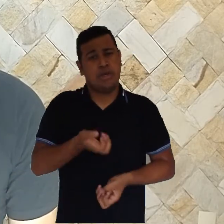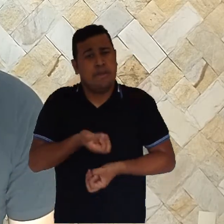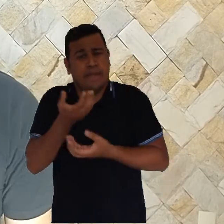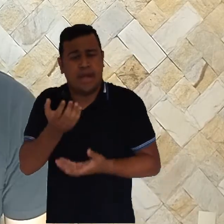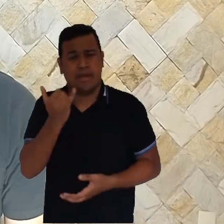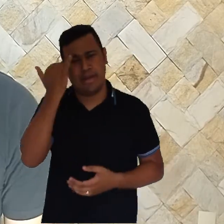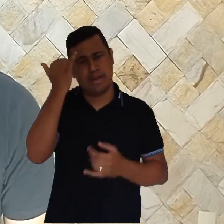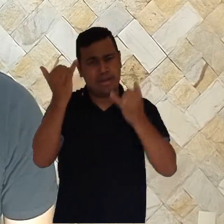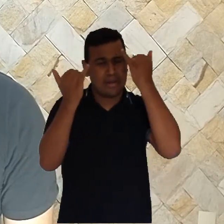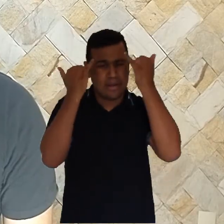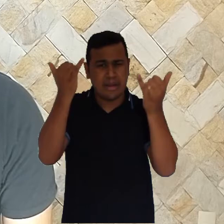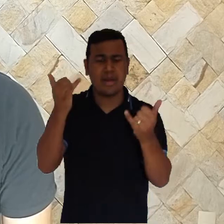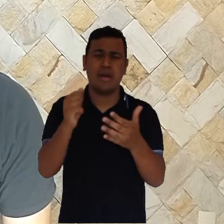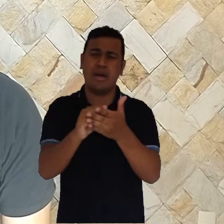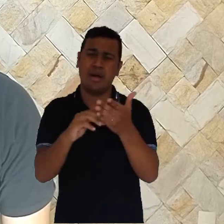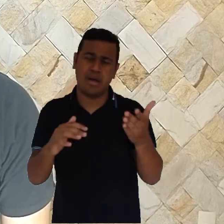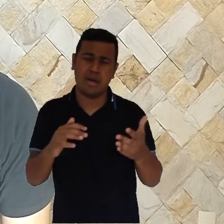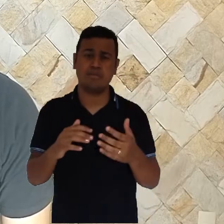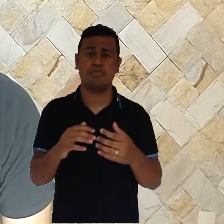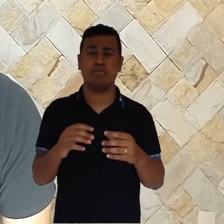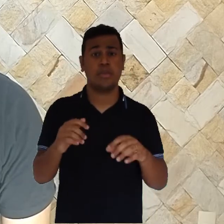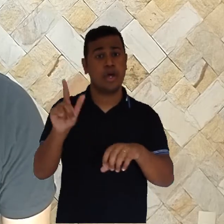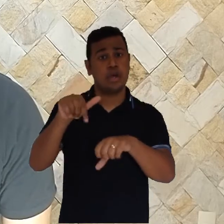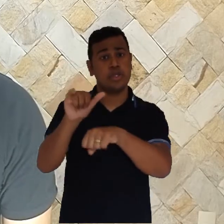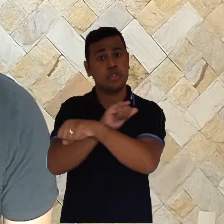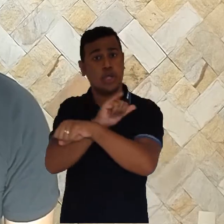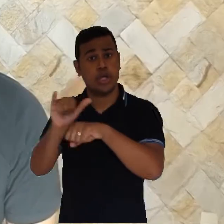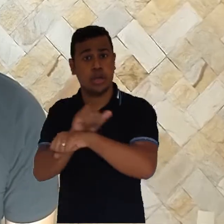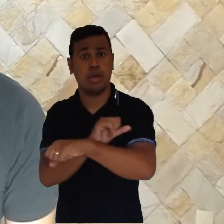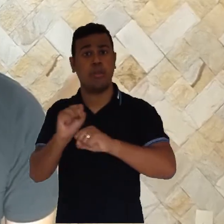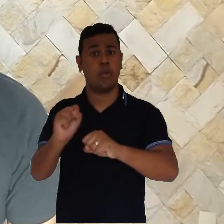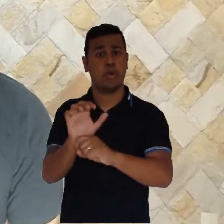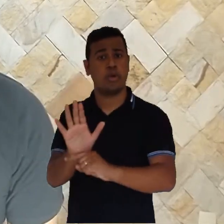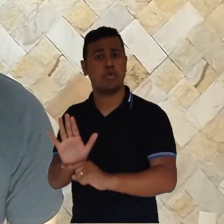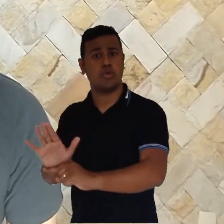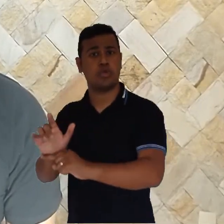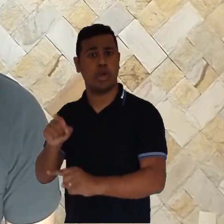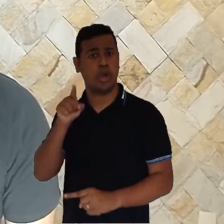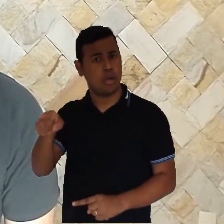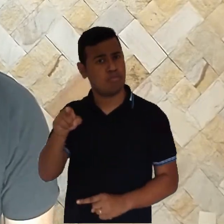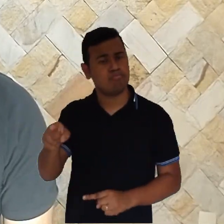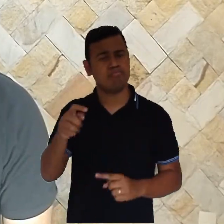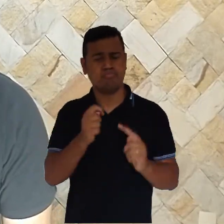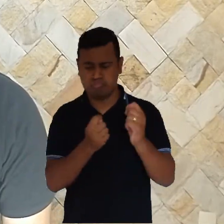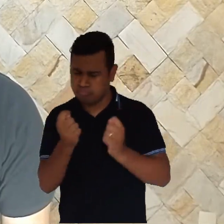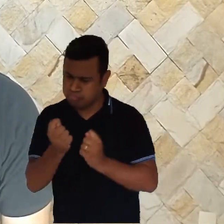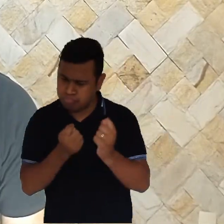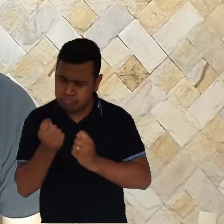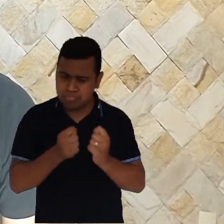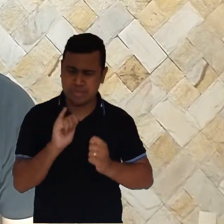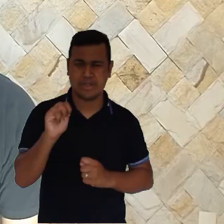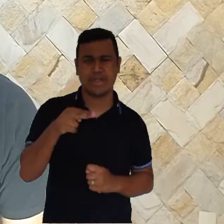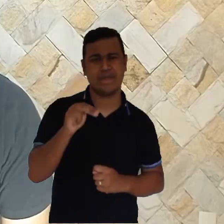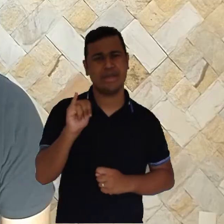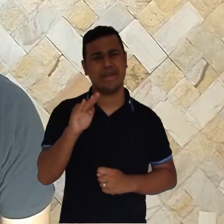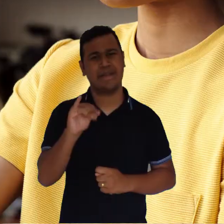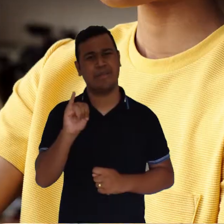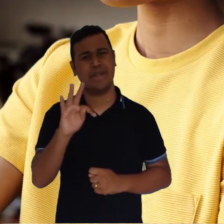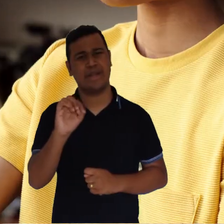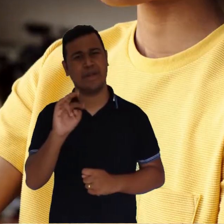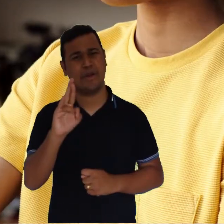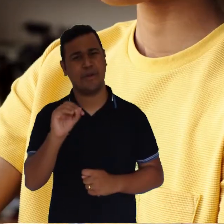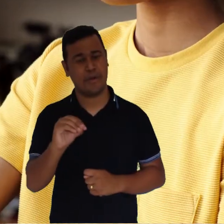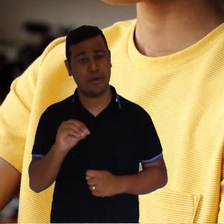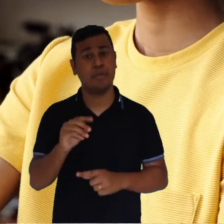ou arte. São estratégias que podem contribuir para o desenvolvimento do controle inibitório, pois para terem sucesso, os